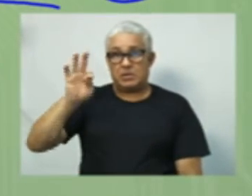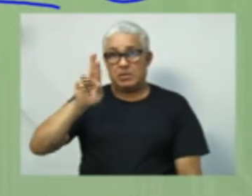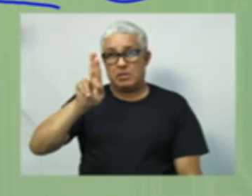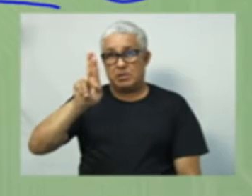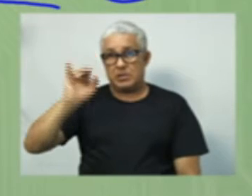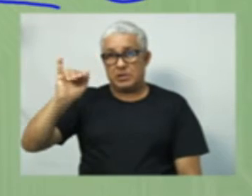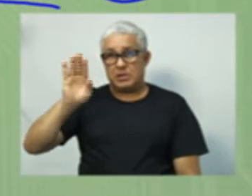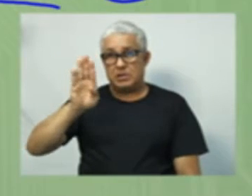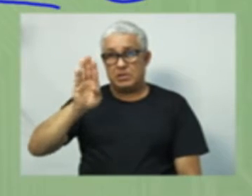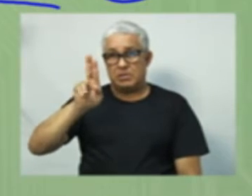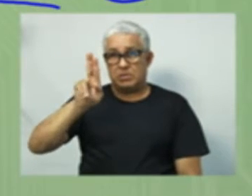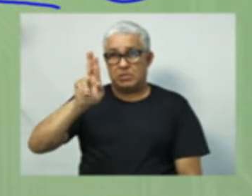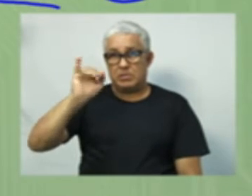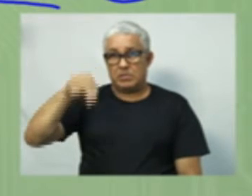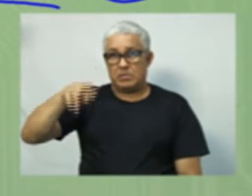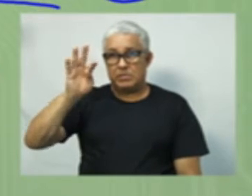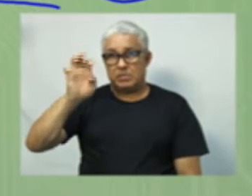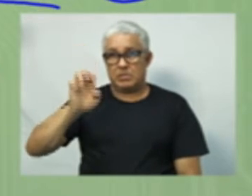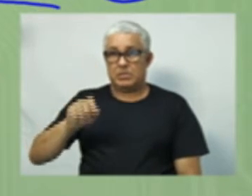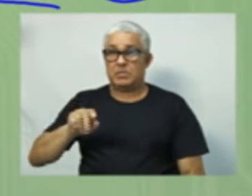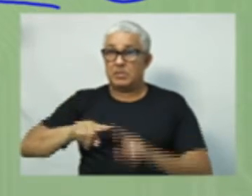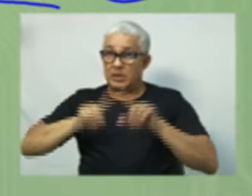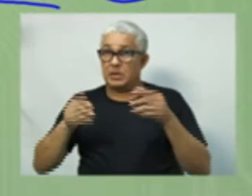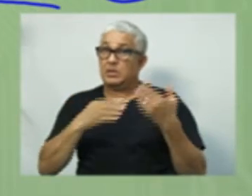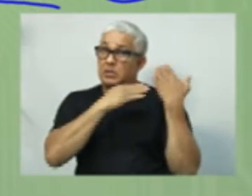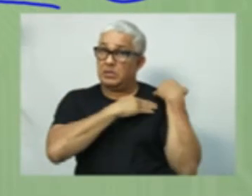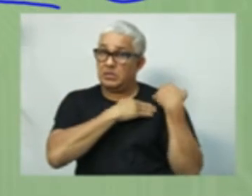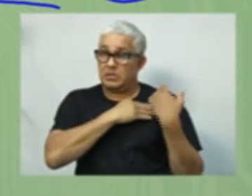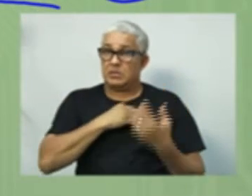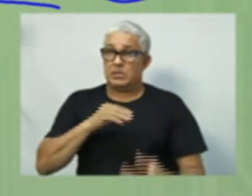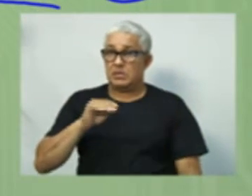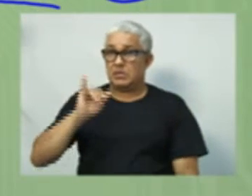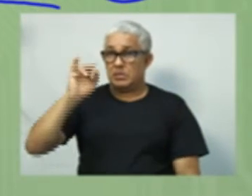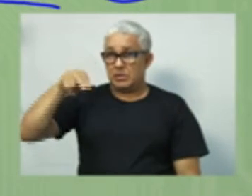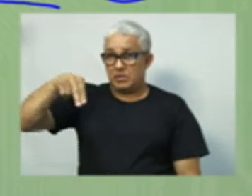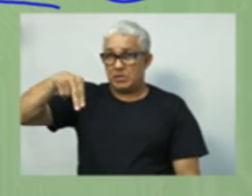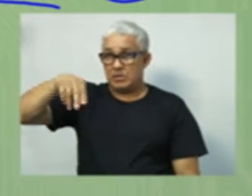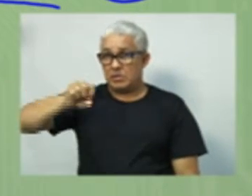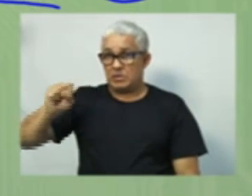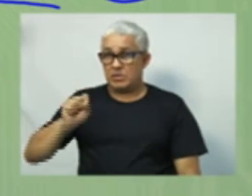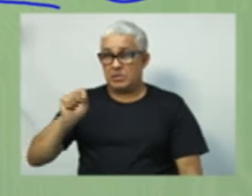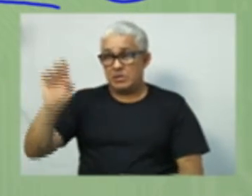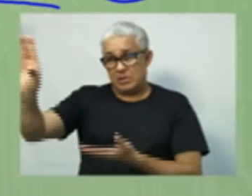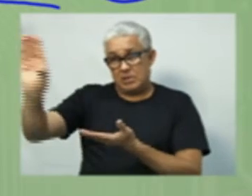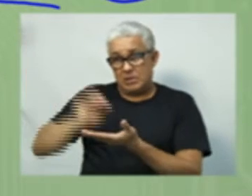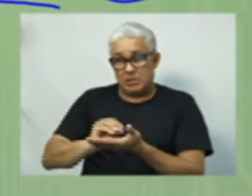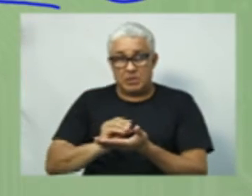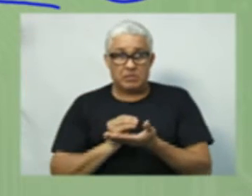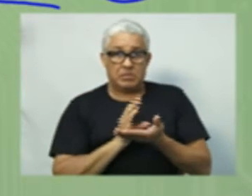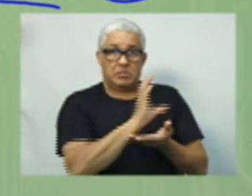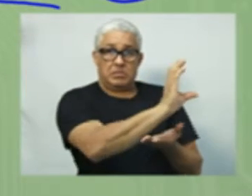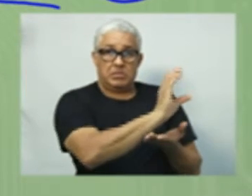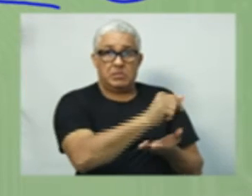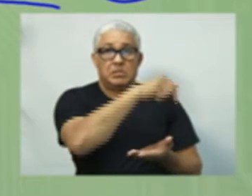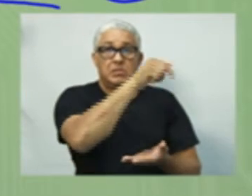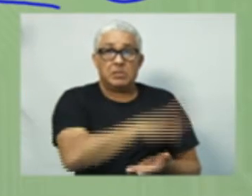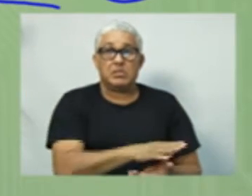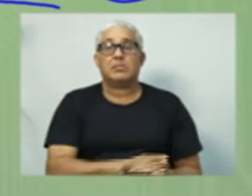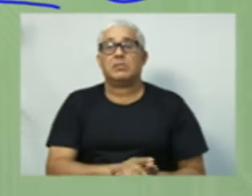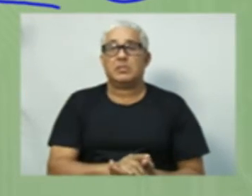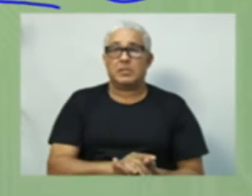a responsabilidade de recolher e passar para o ente responsável é